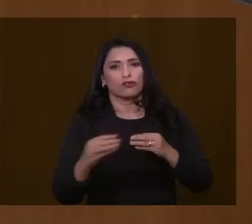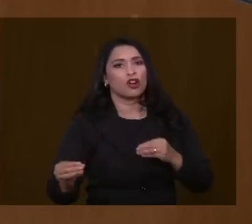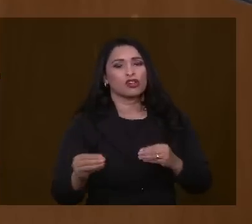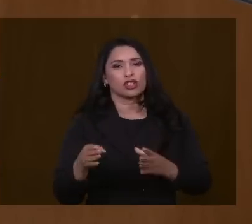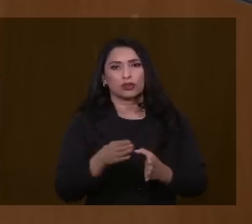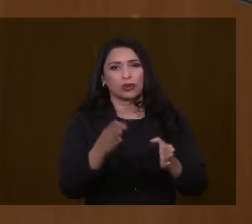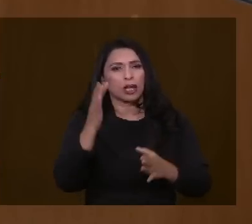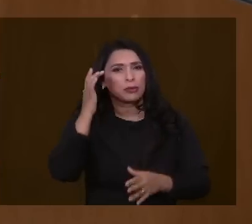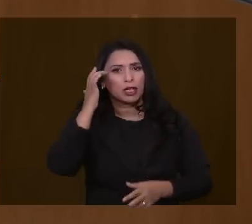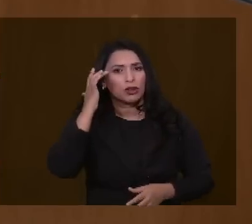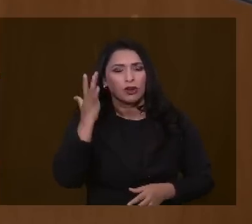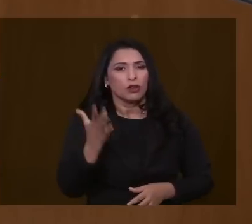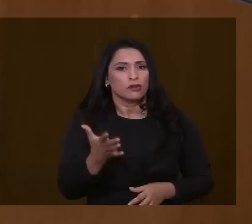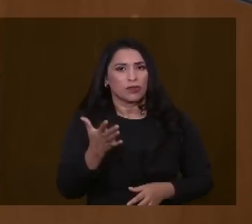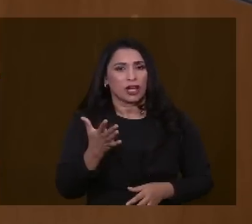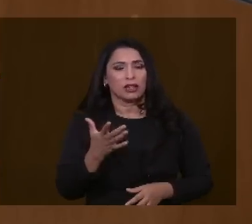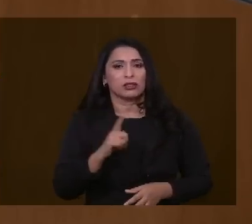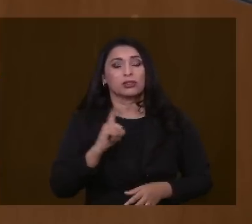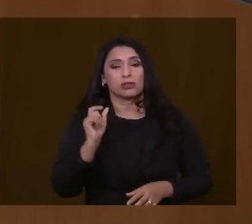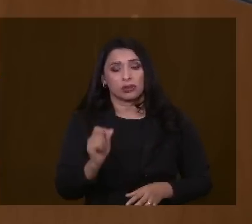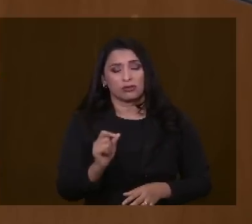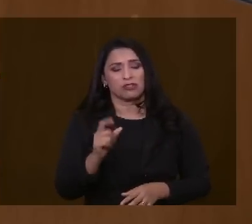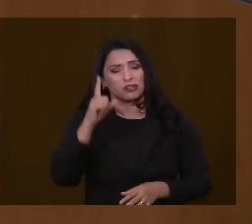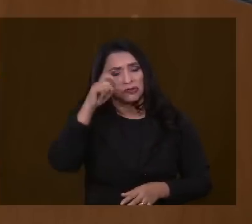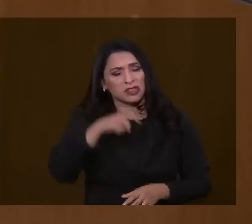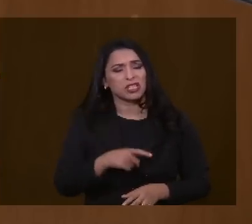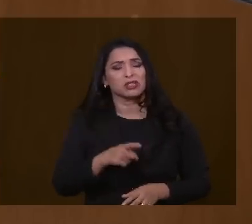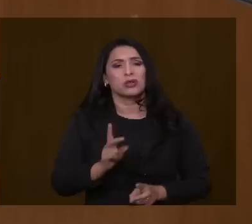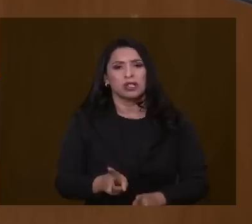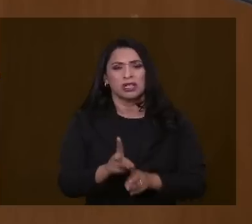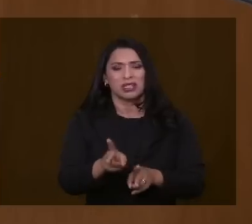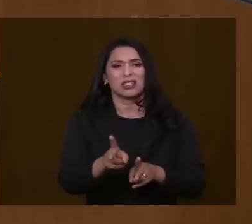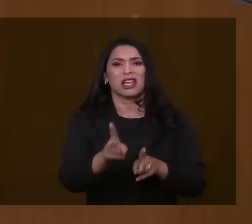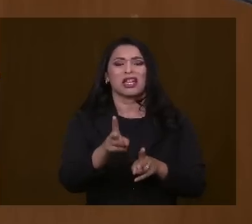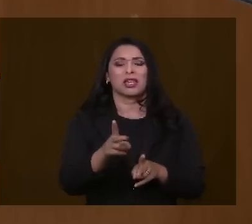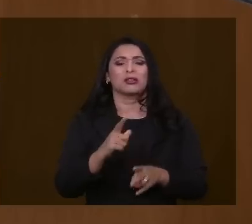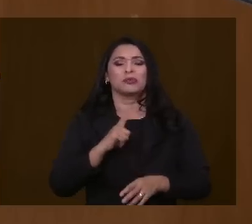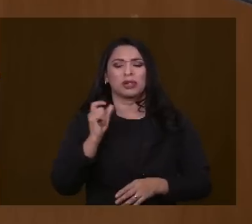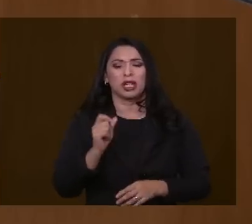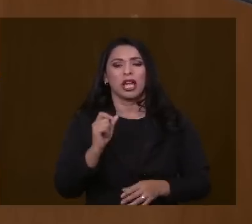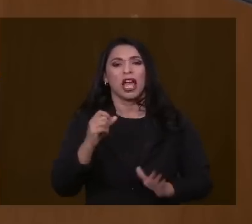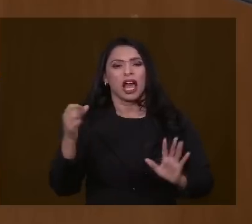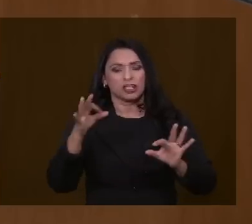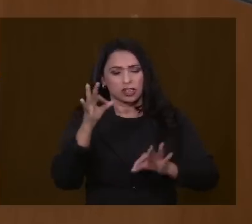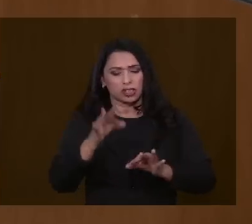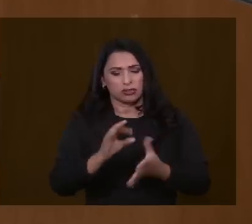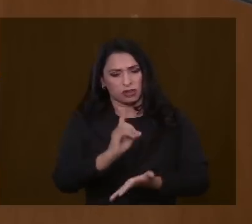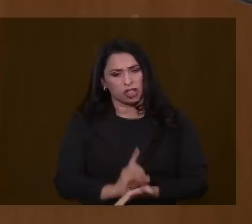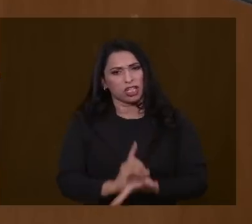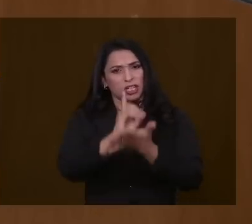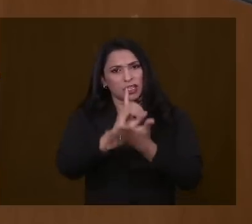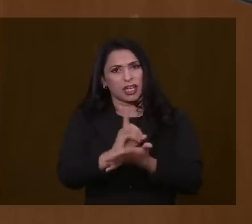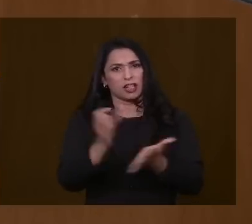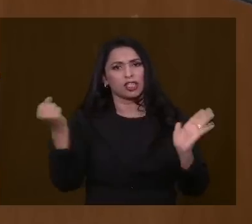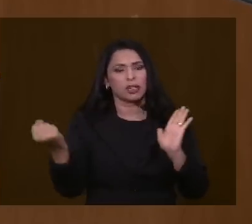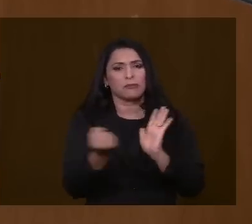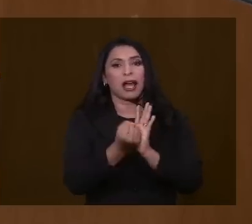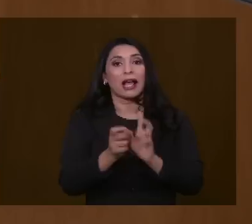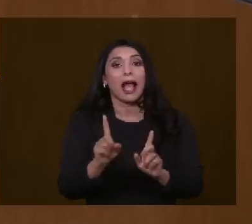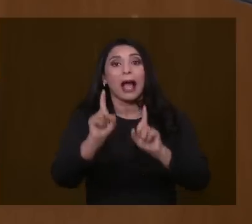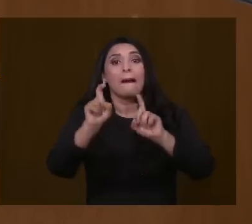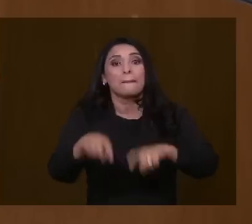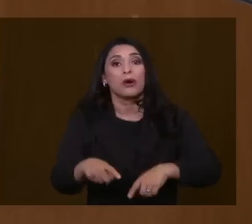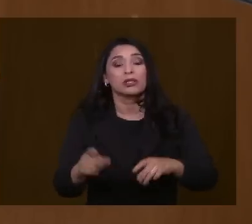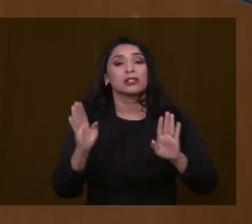Excelência, ministro Luiz Roberto Barroso, é lastro seguro da dignidade que marca a posse que ora participamos e, mais que